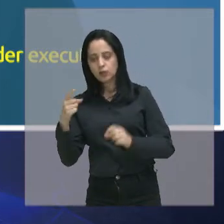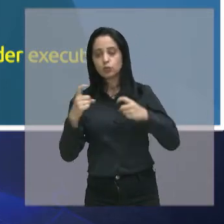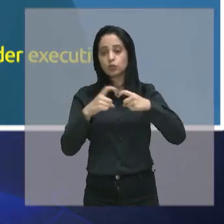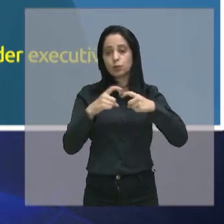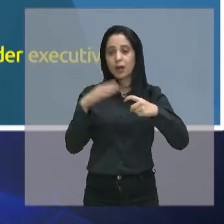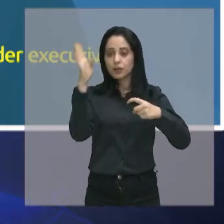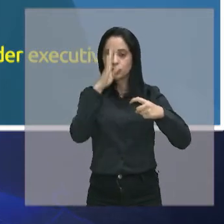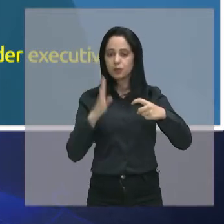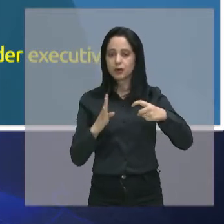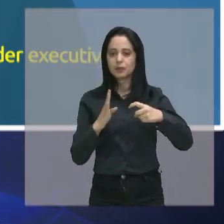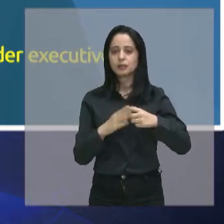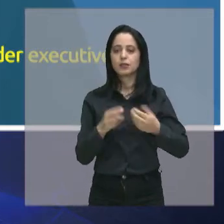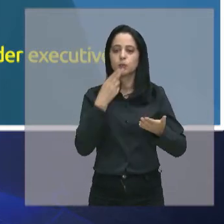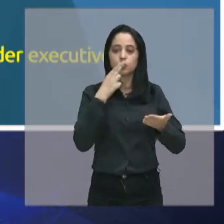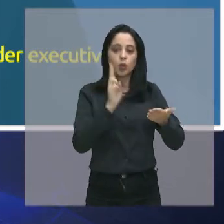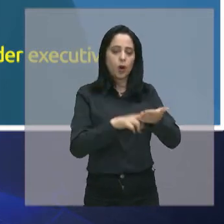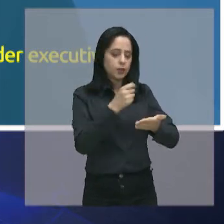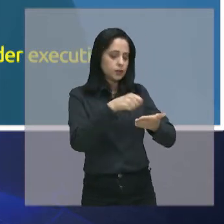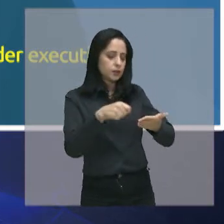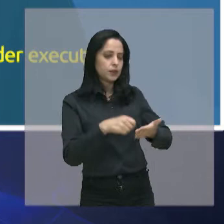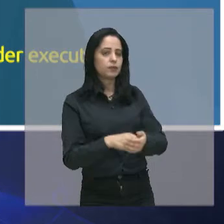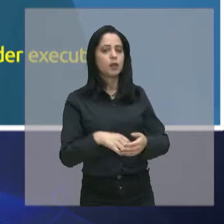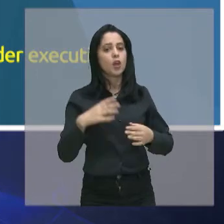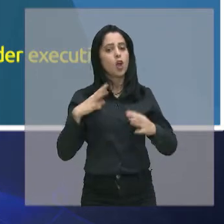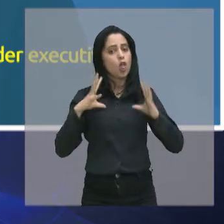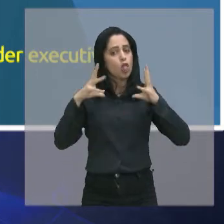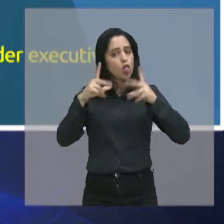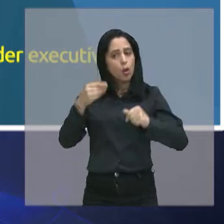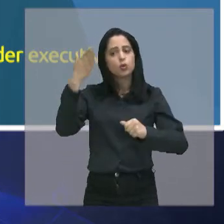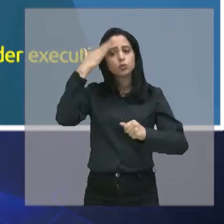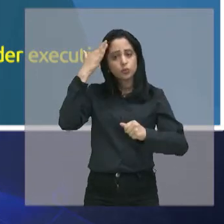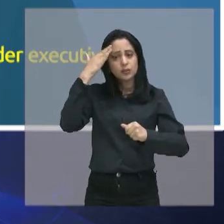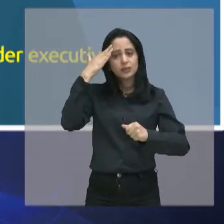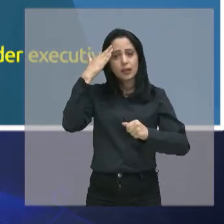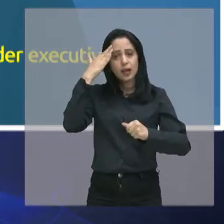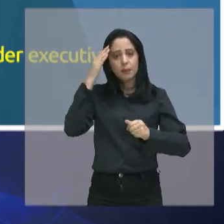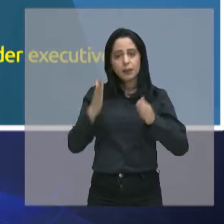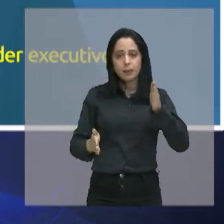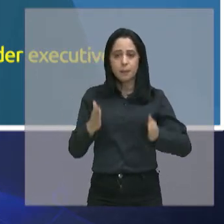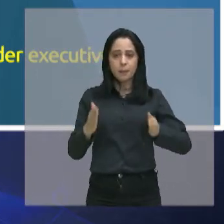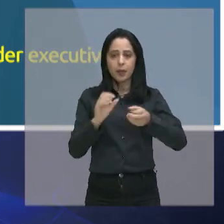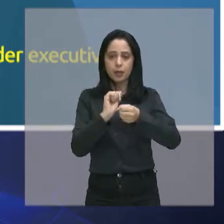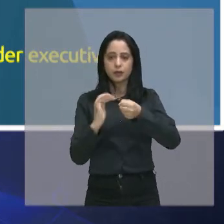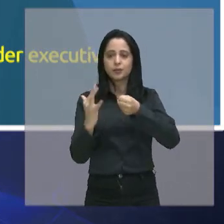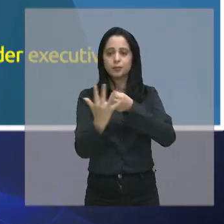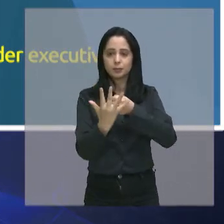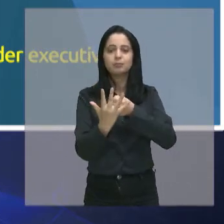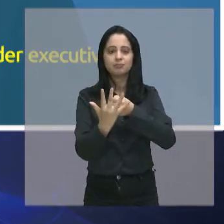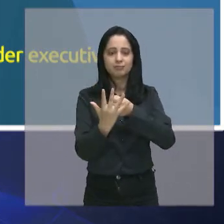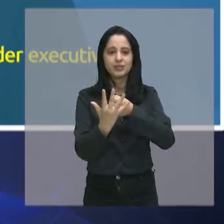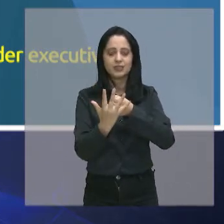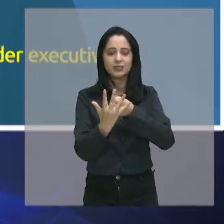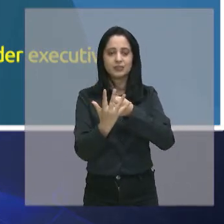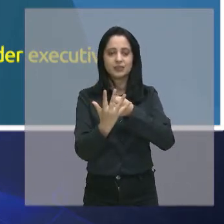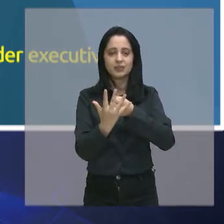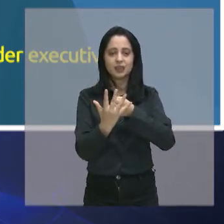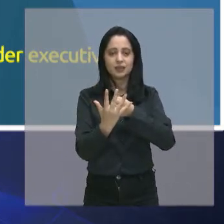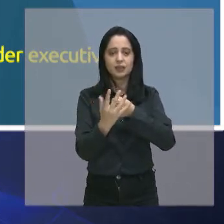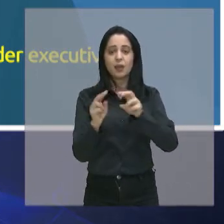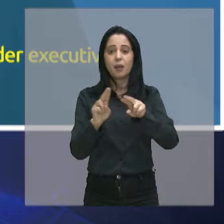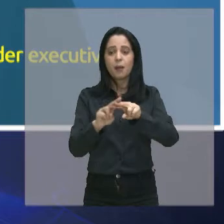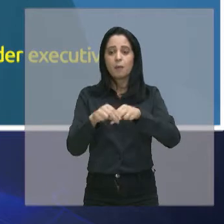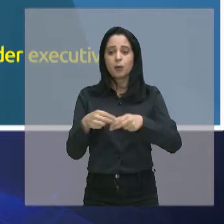pandemia e que essa pandemia reduziu significativamente nossos rendimentos e onde,